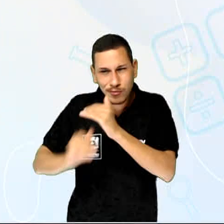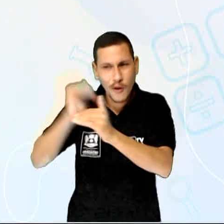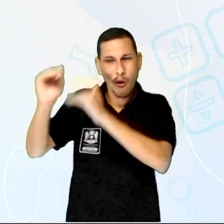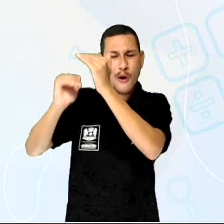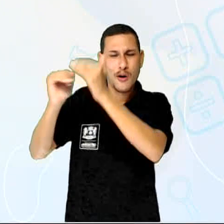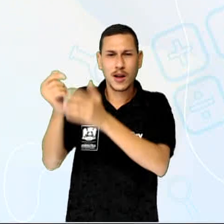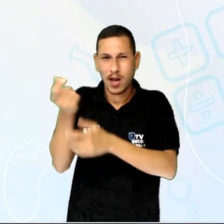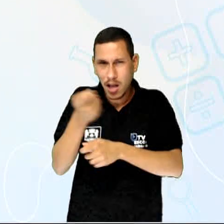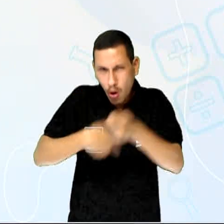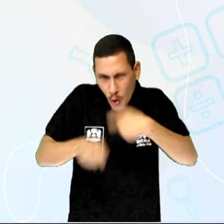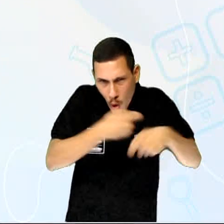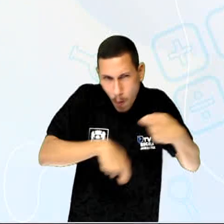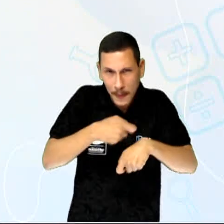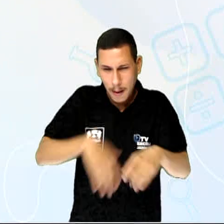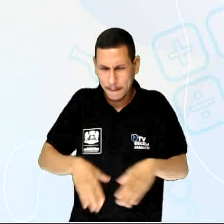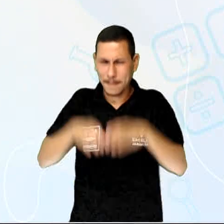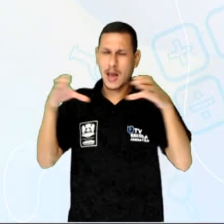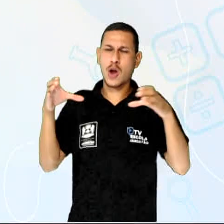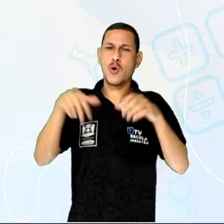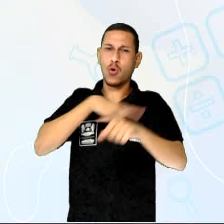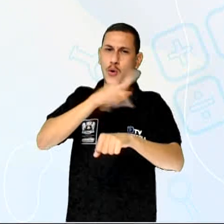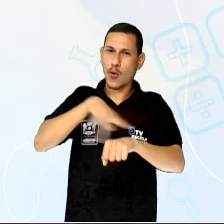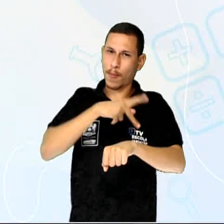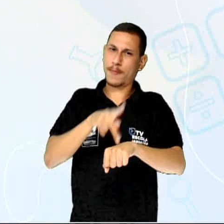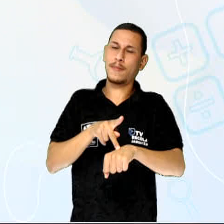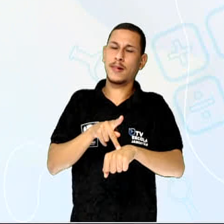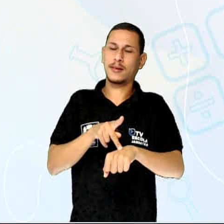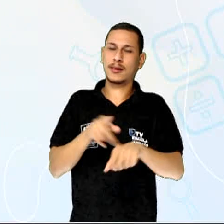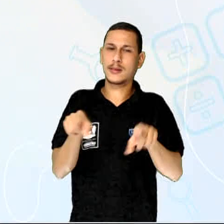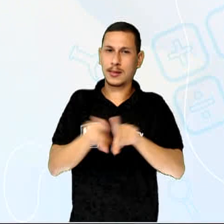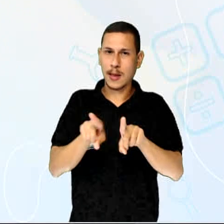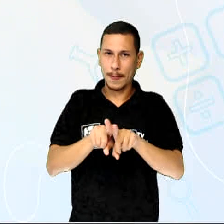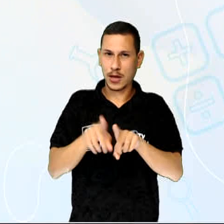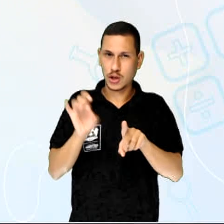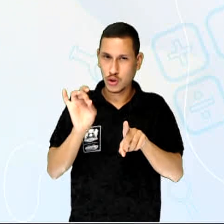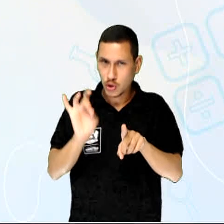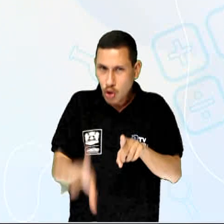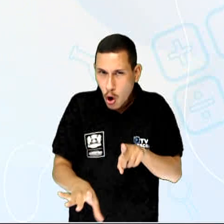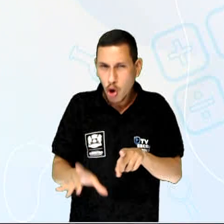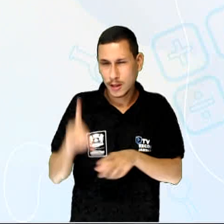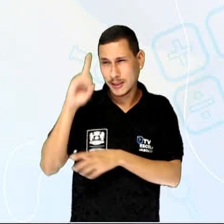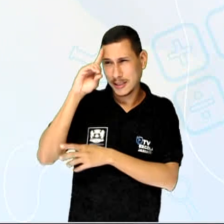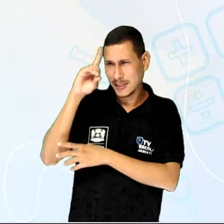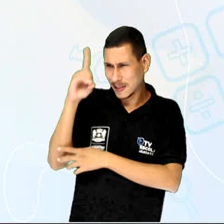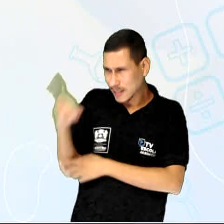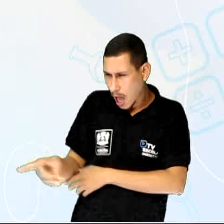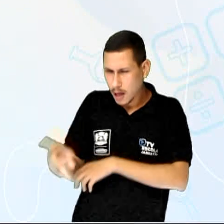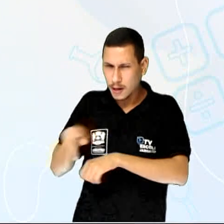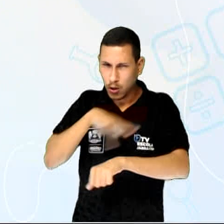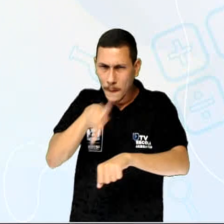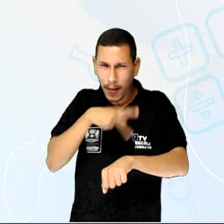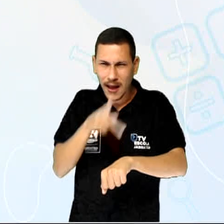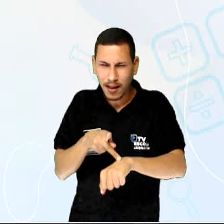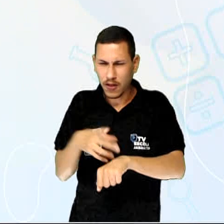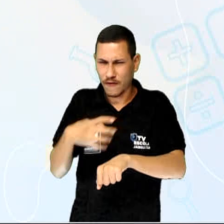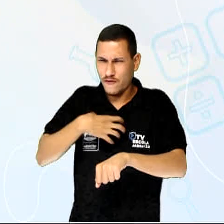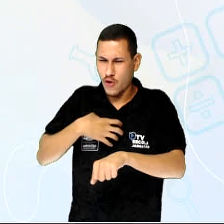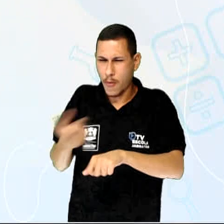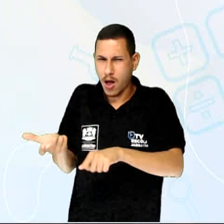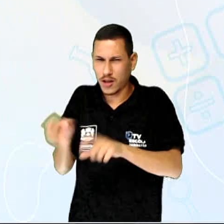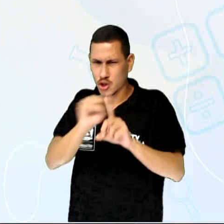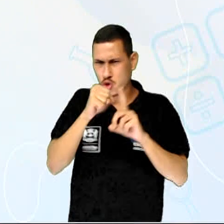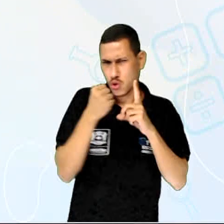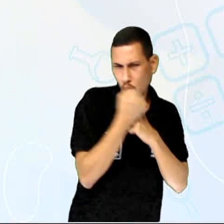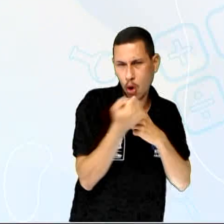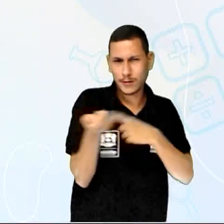do planeta. A Guerra Fria só fez acentuar a posição de liderança do país nos mais diversos segmentos socioeconômicos.